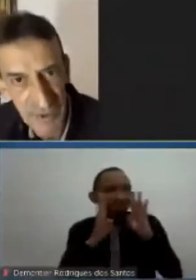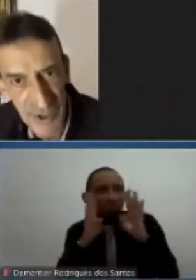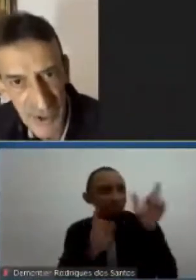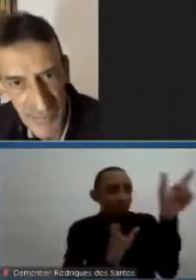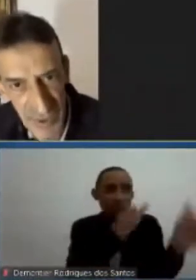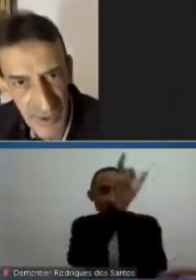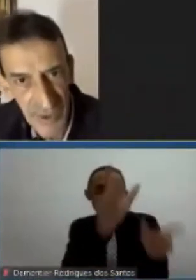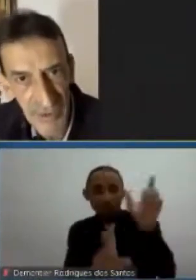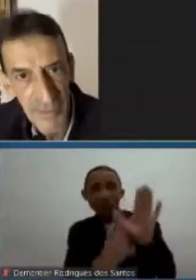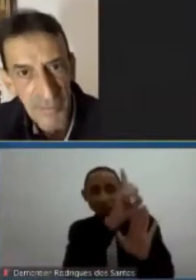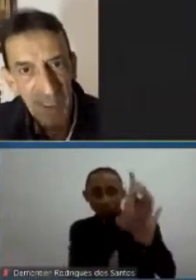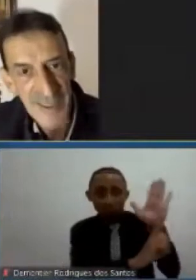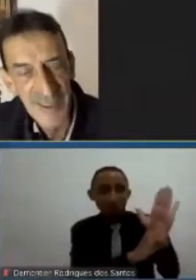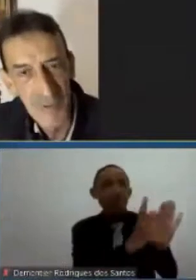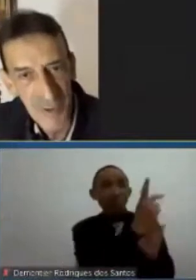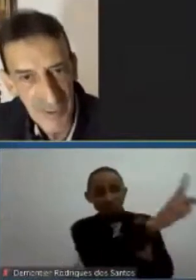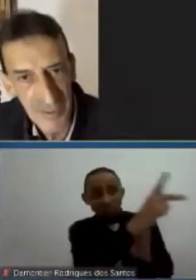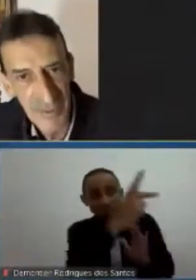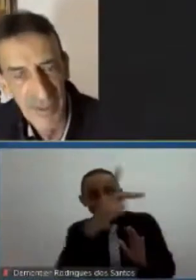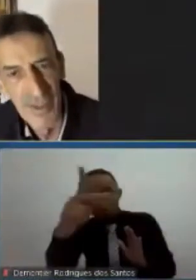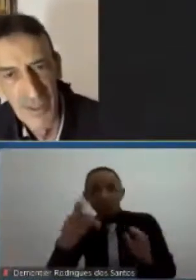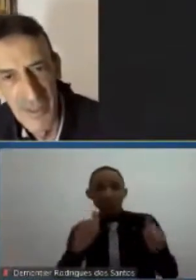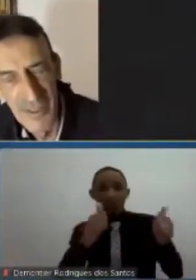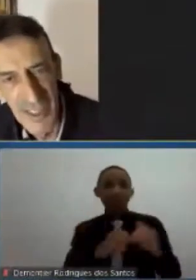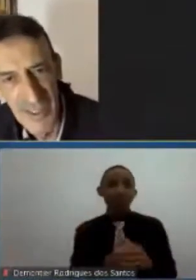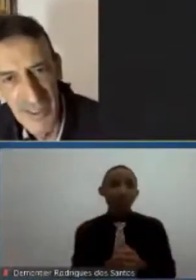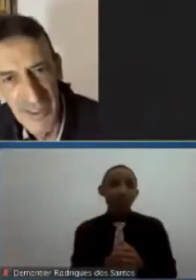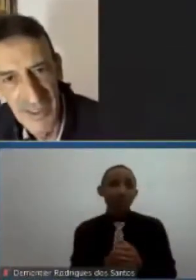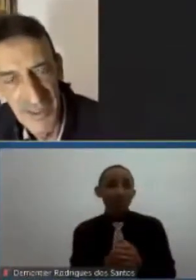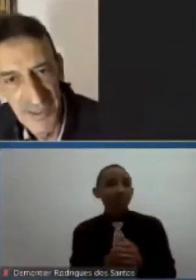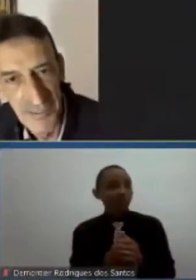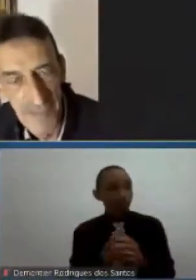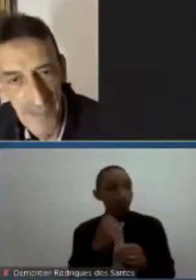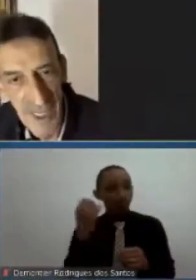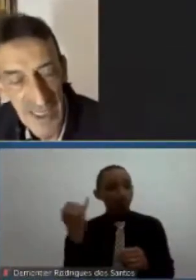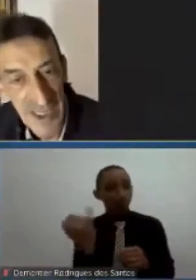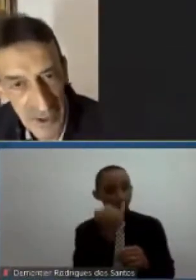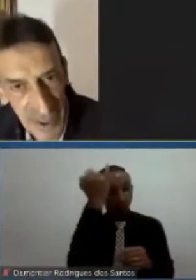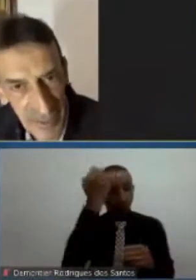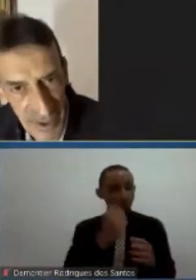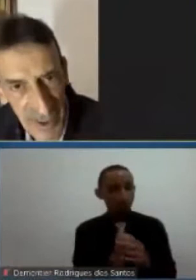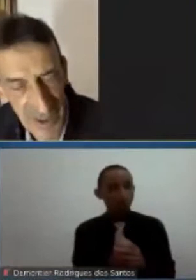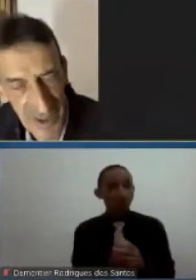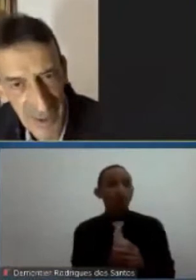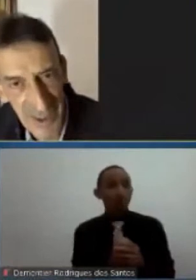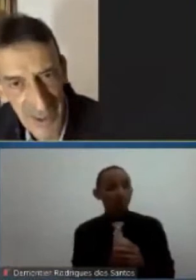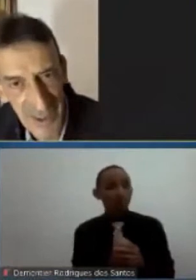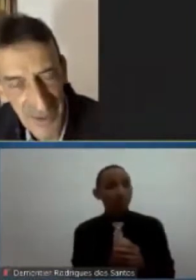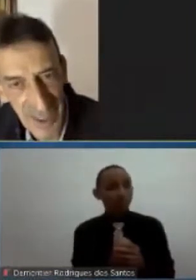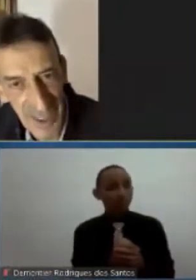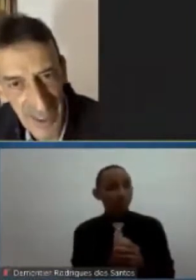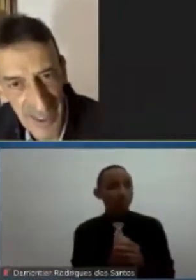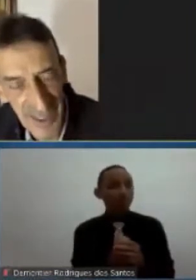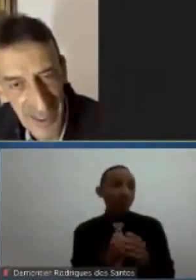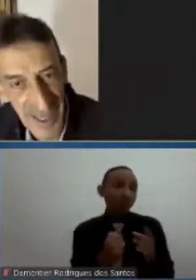peculiaridades do indivíduo que compõem essa população, né? E isso é importante. Eu acho que